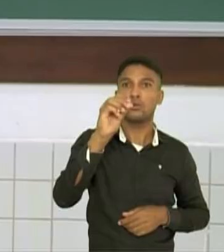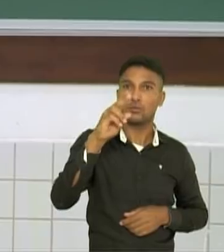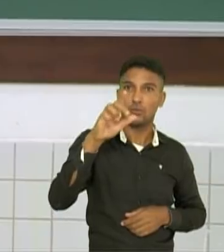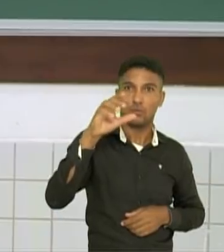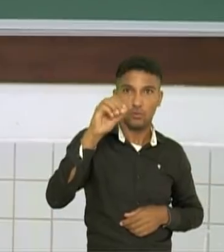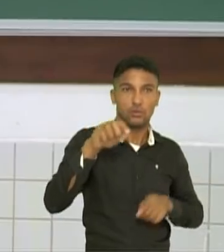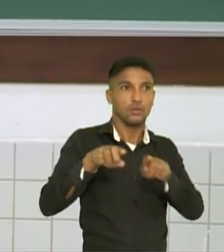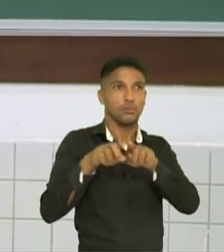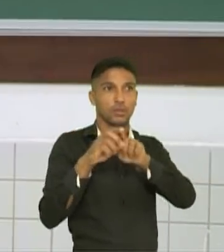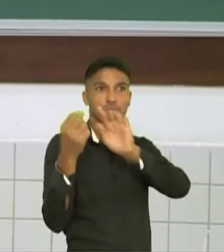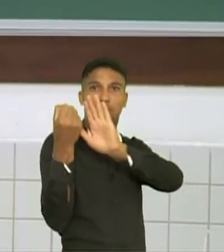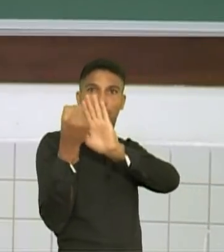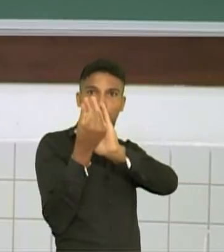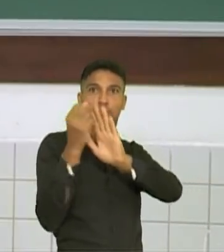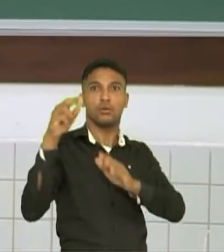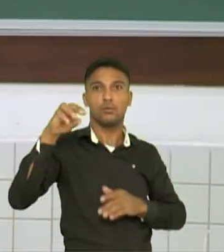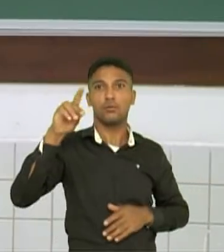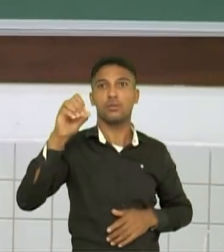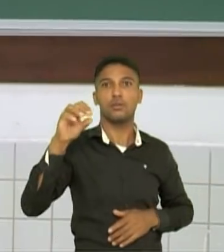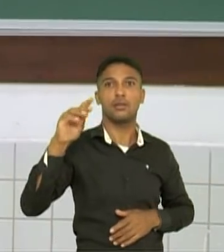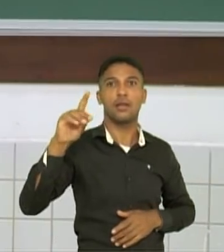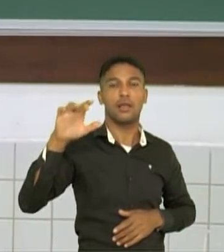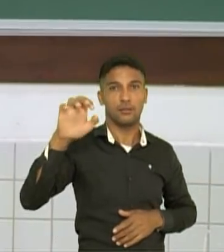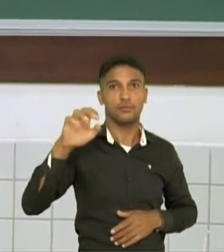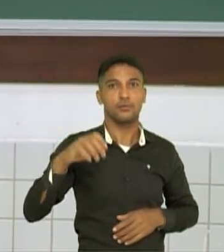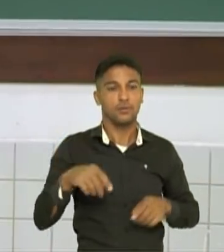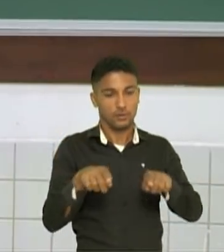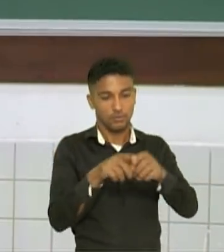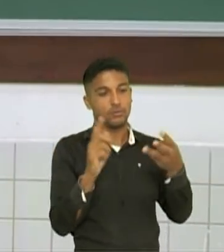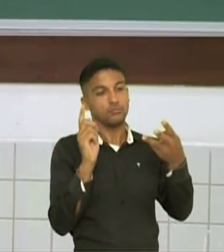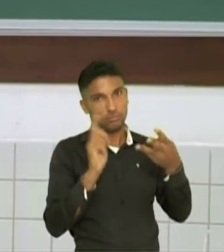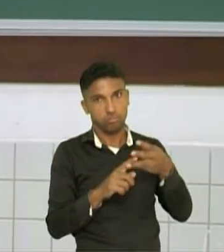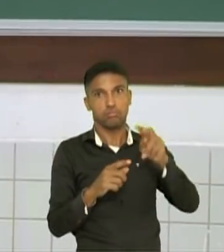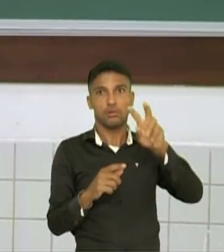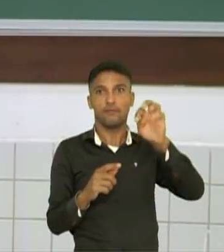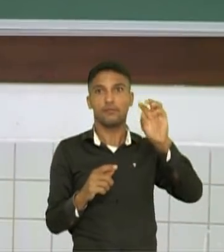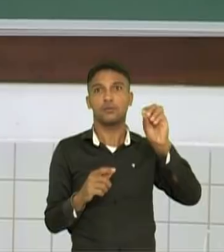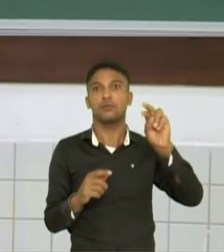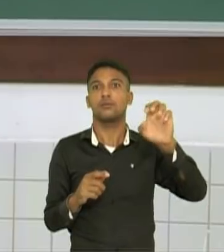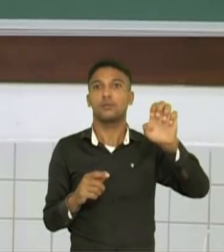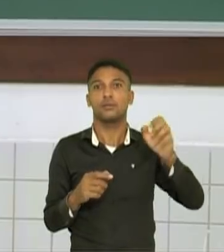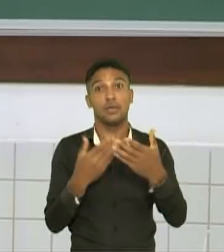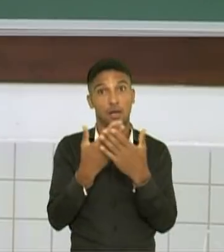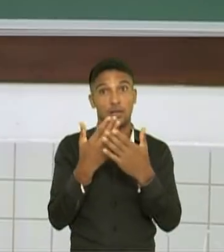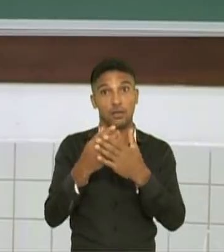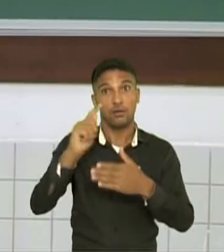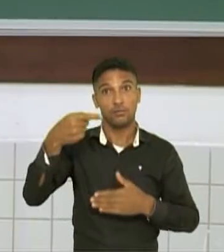vetores. Eu aguardo vocês num próximo momento e até mais!